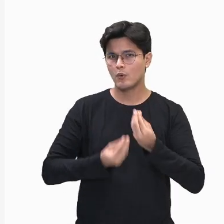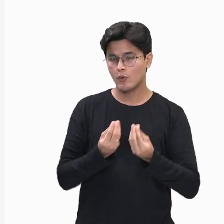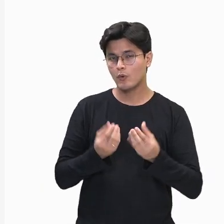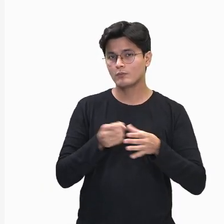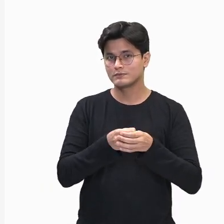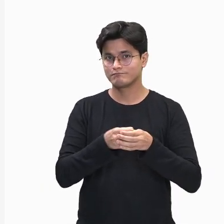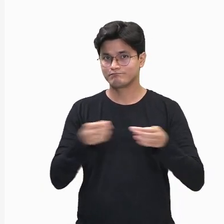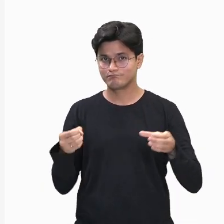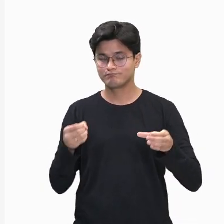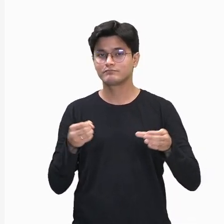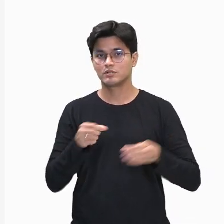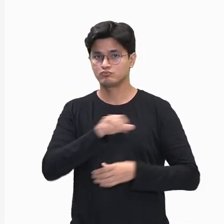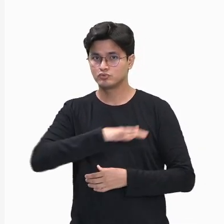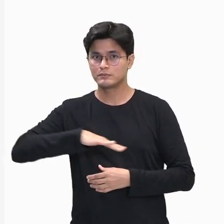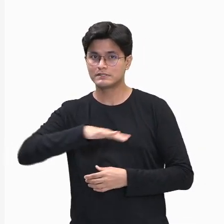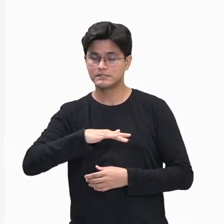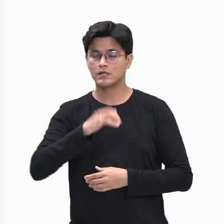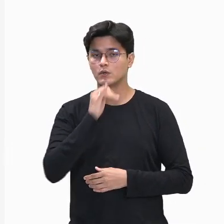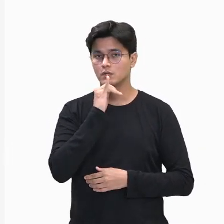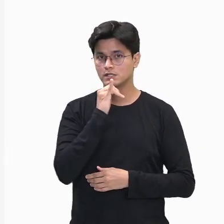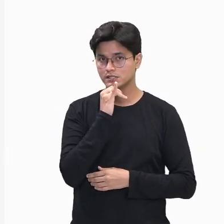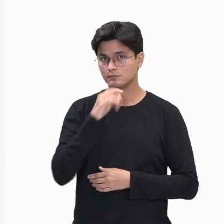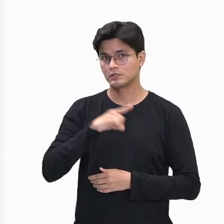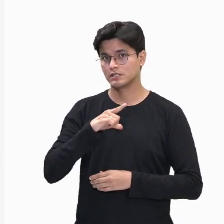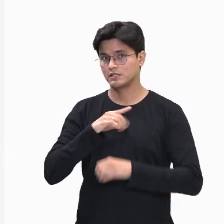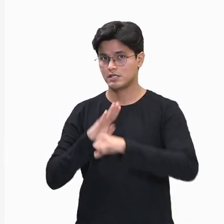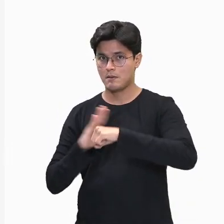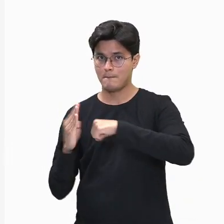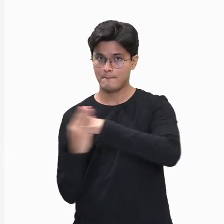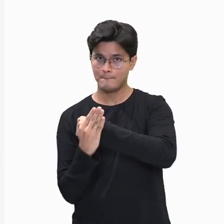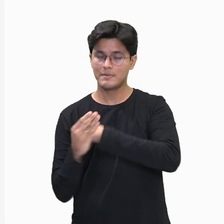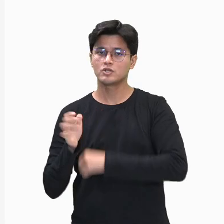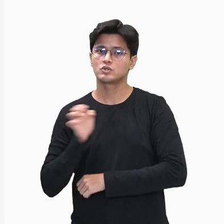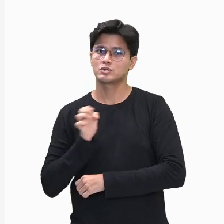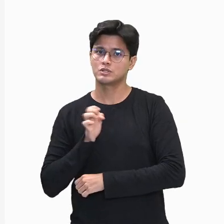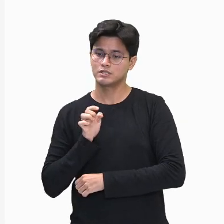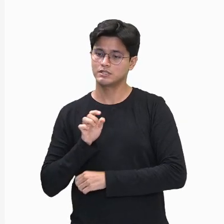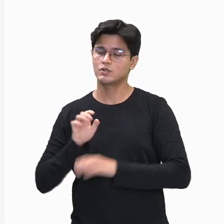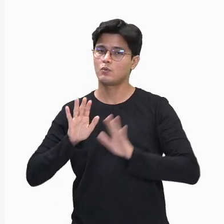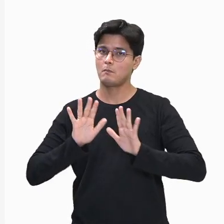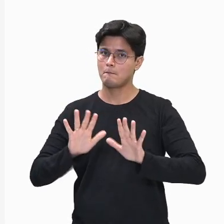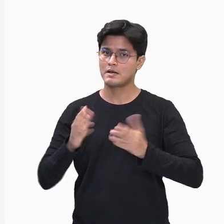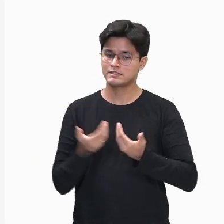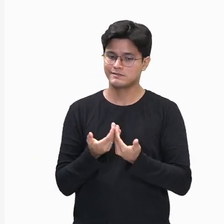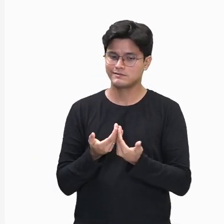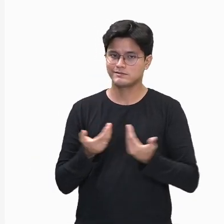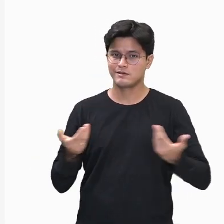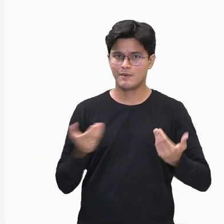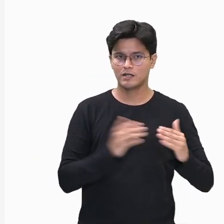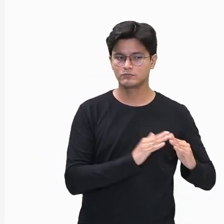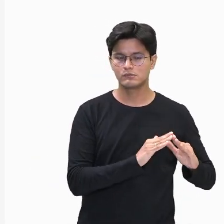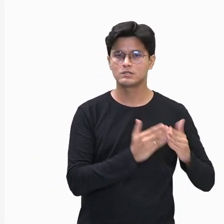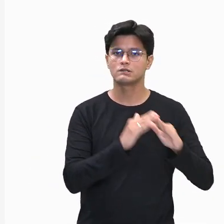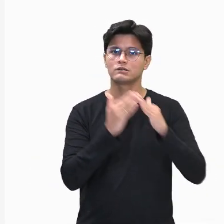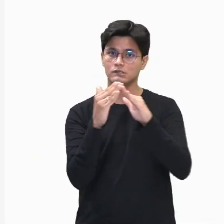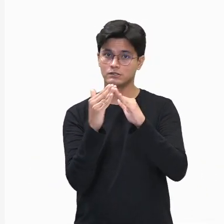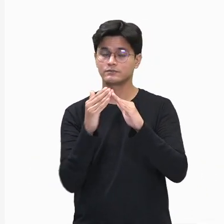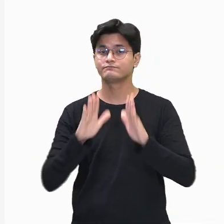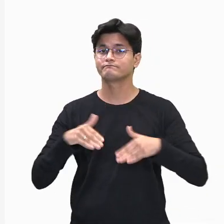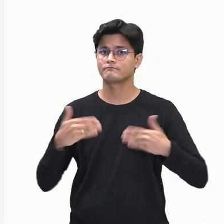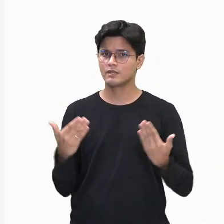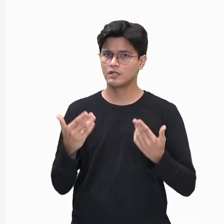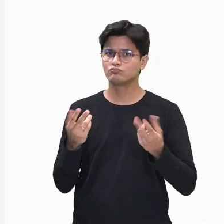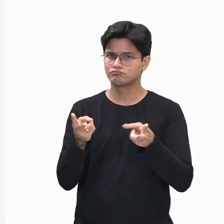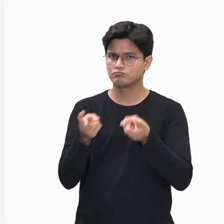bairros ricos coexistem, mas muito bem separados, com favelas. Então você já deve ter observado